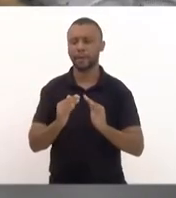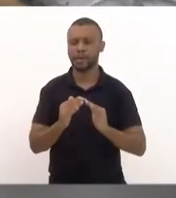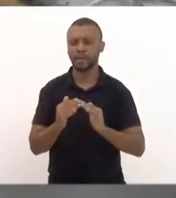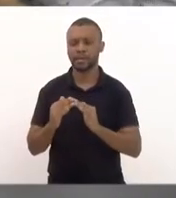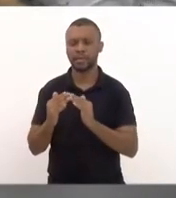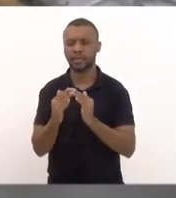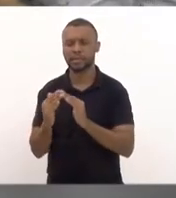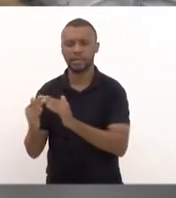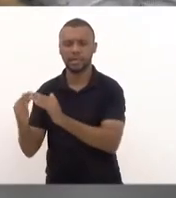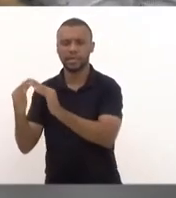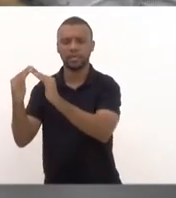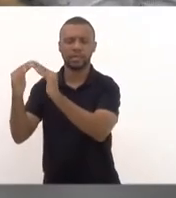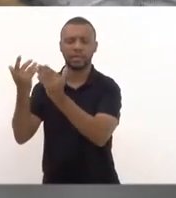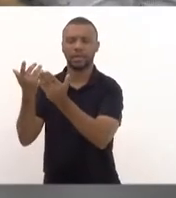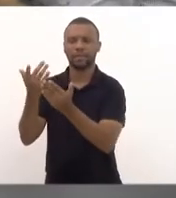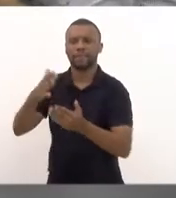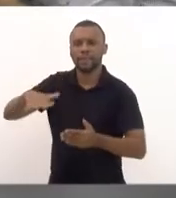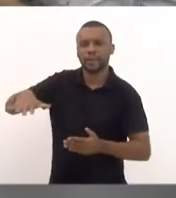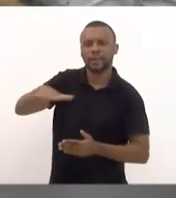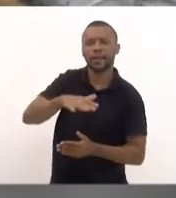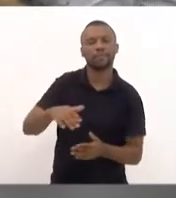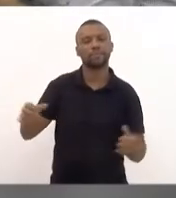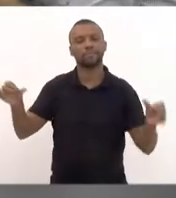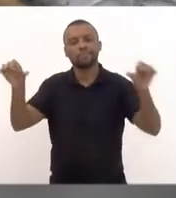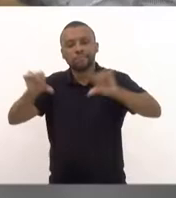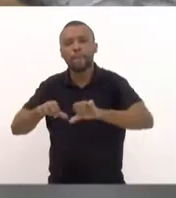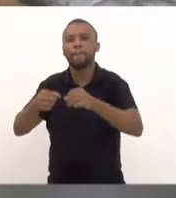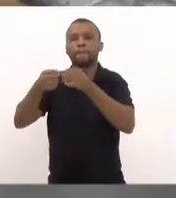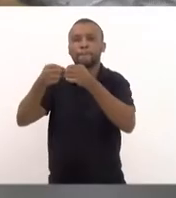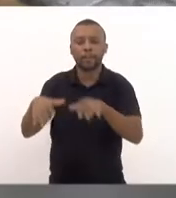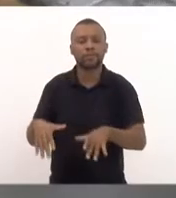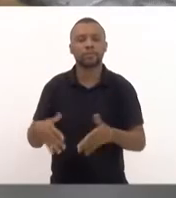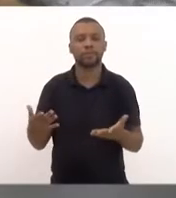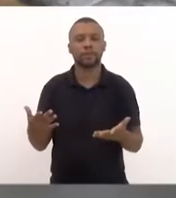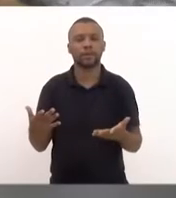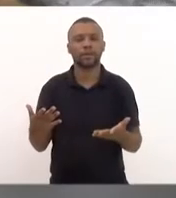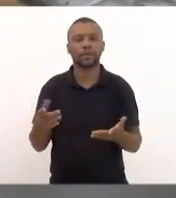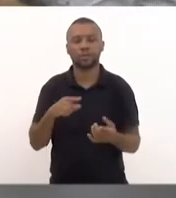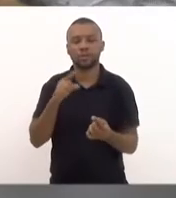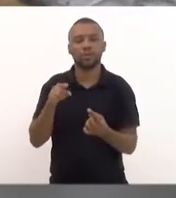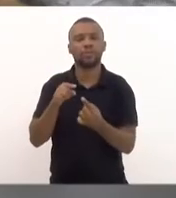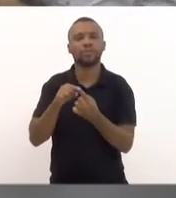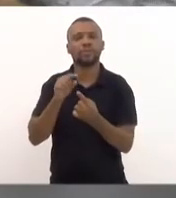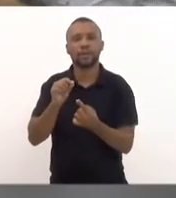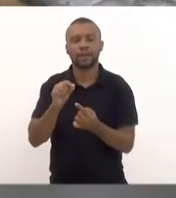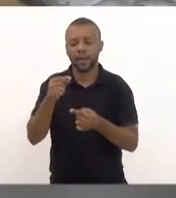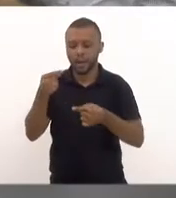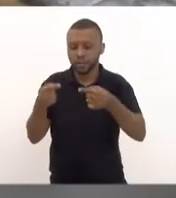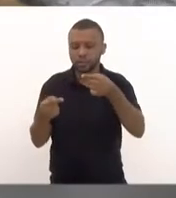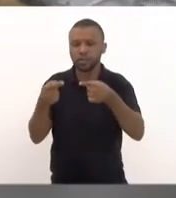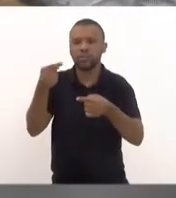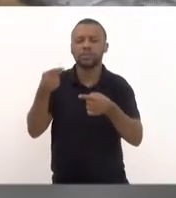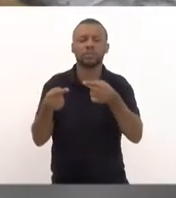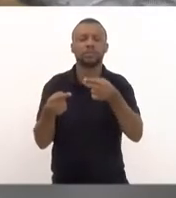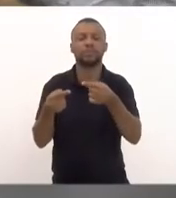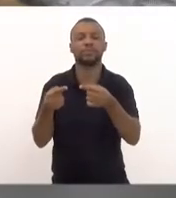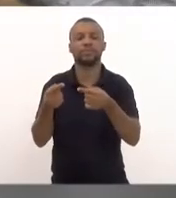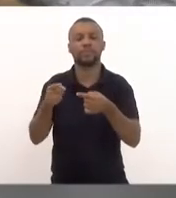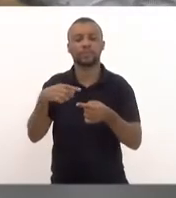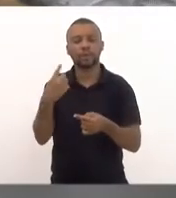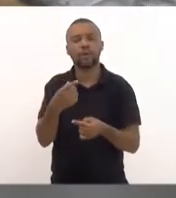área fique cada vez mais degradada, cada vez mais prejudicada, e a nossa intenção é trazer essa discussão à pauta para que a gente